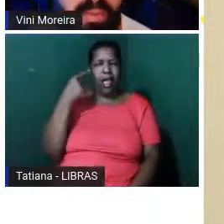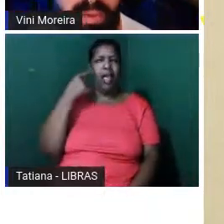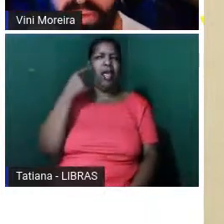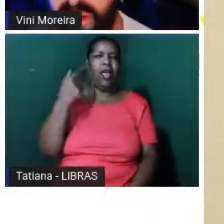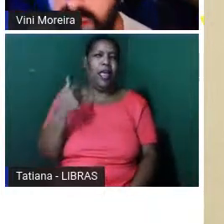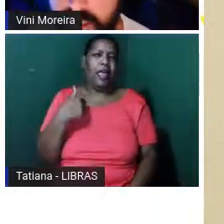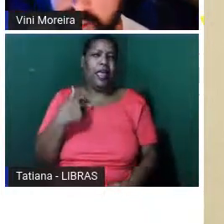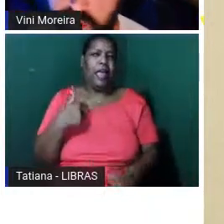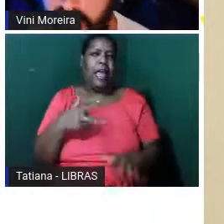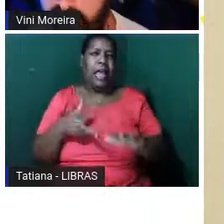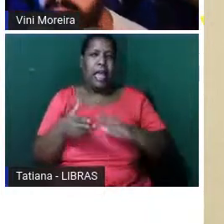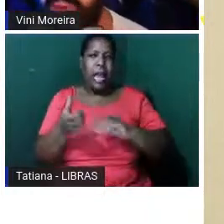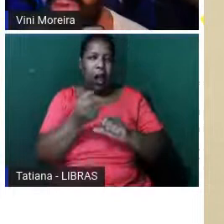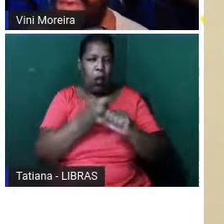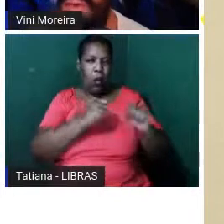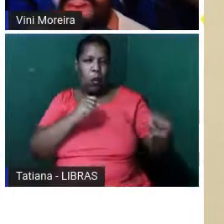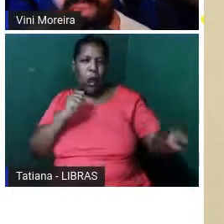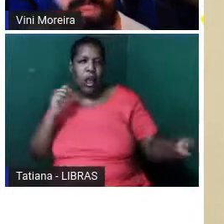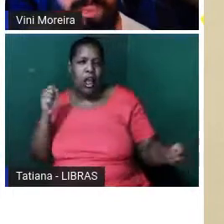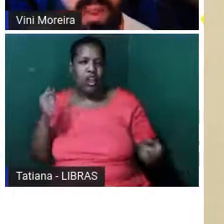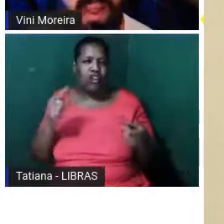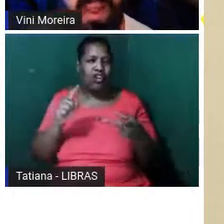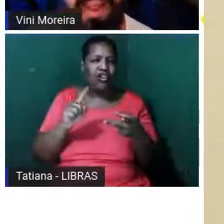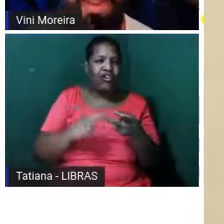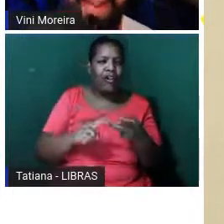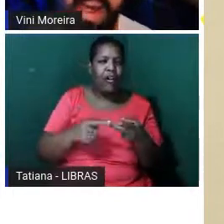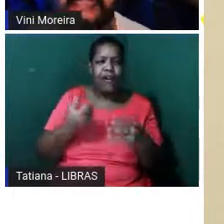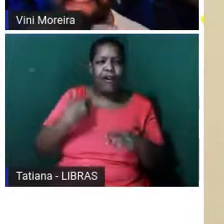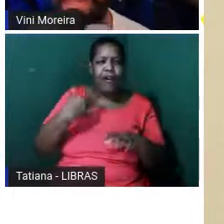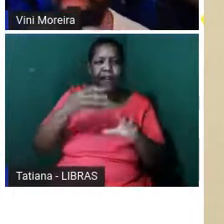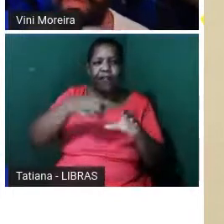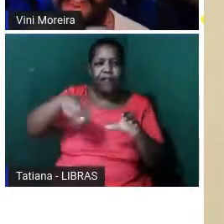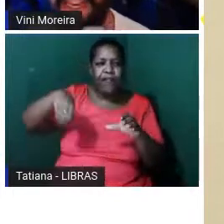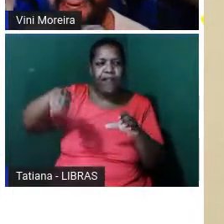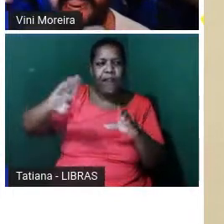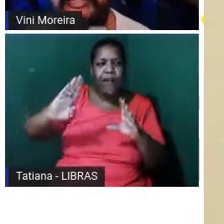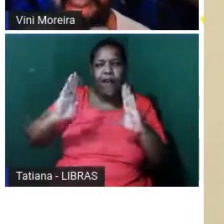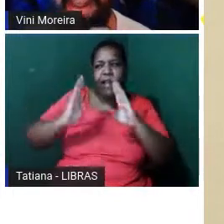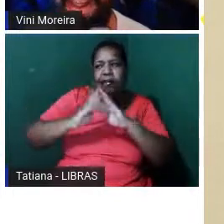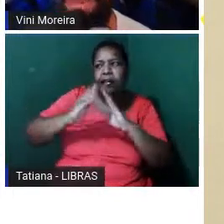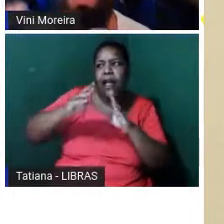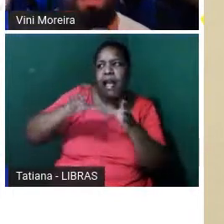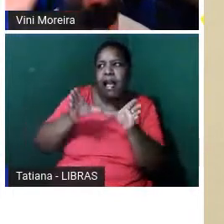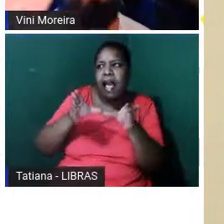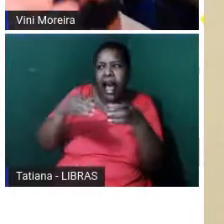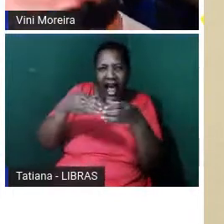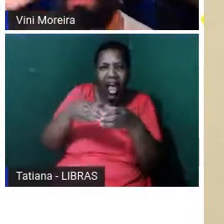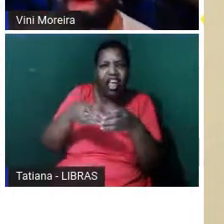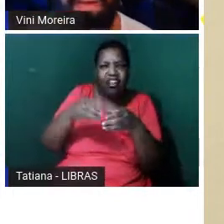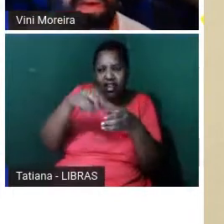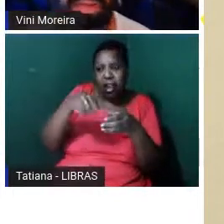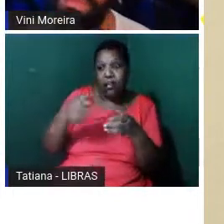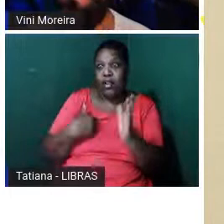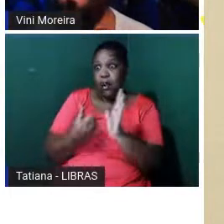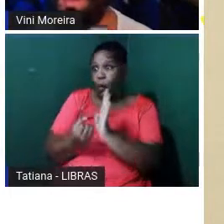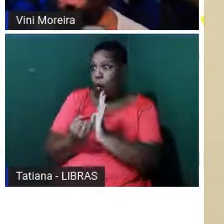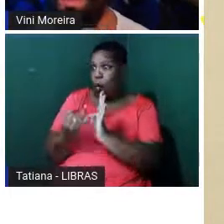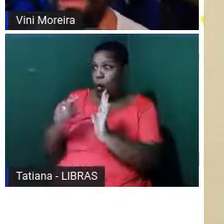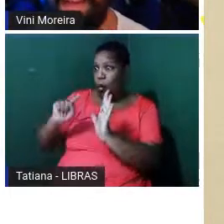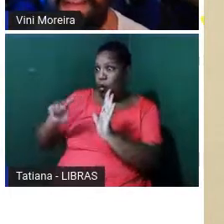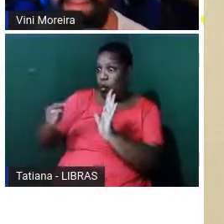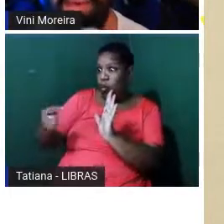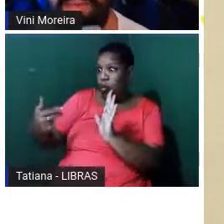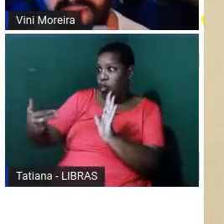como é algo muito grande algo muito fora da casinha fora da caixa você vai ter mil e